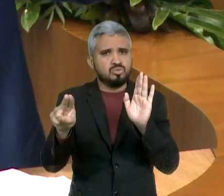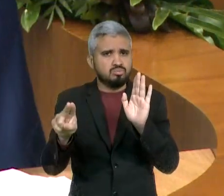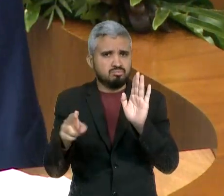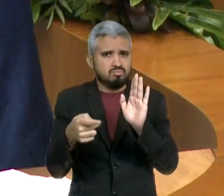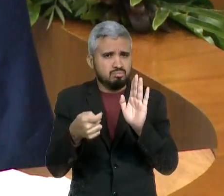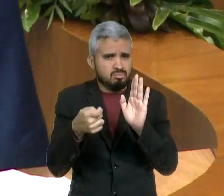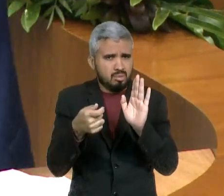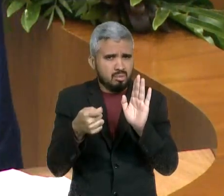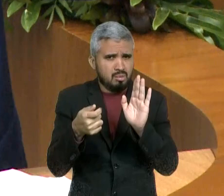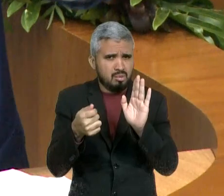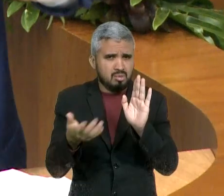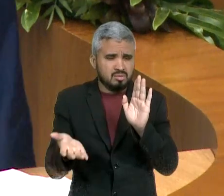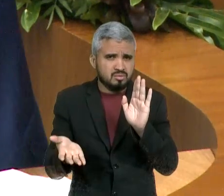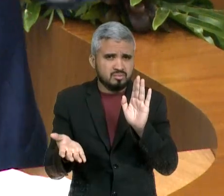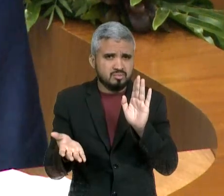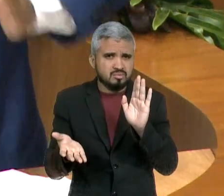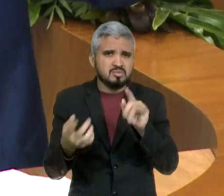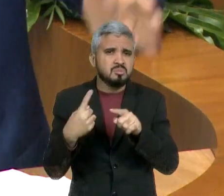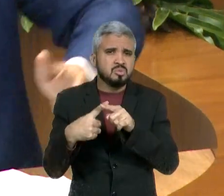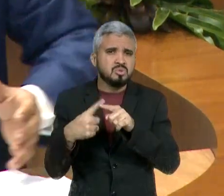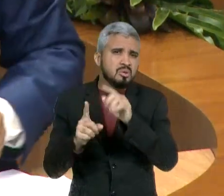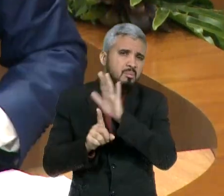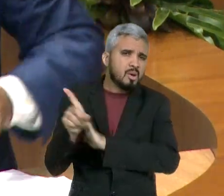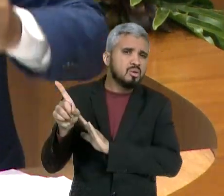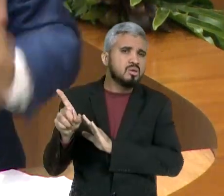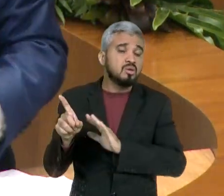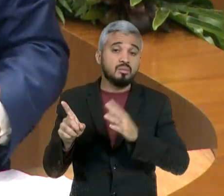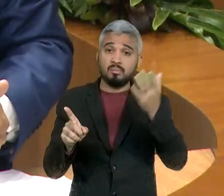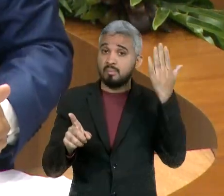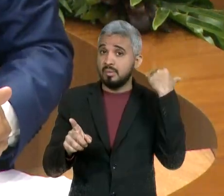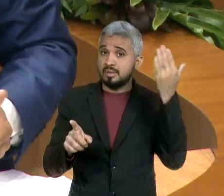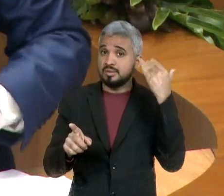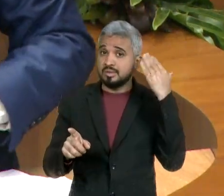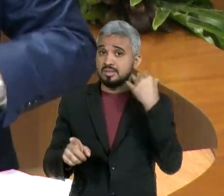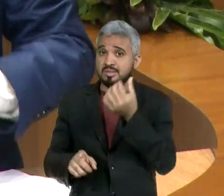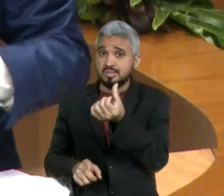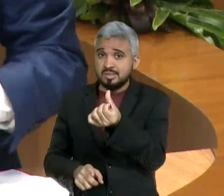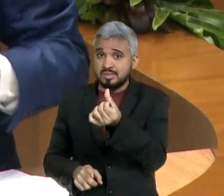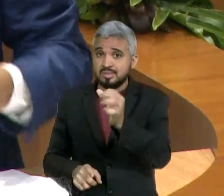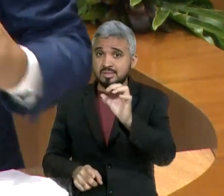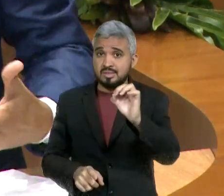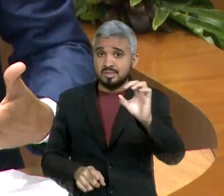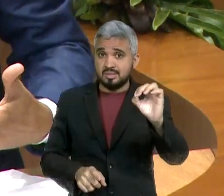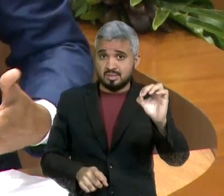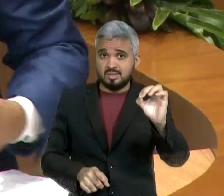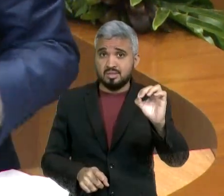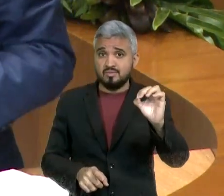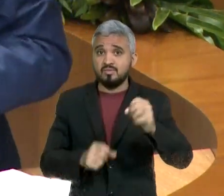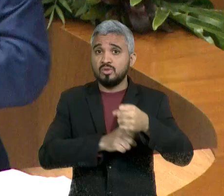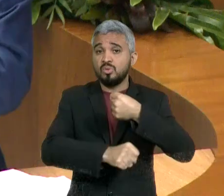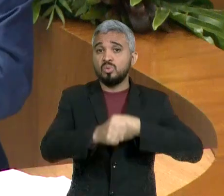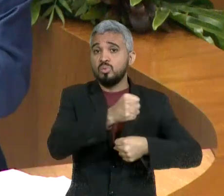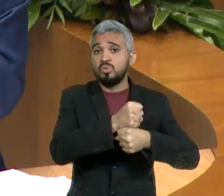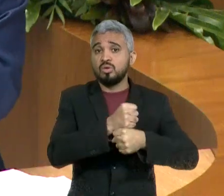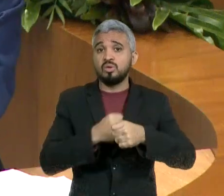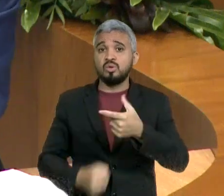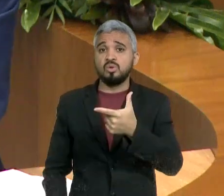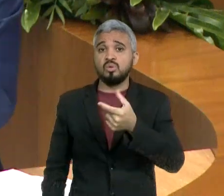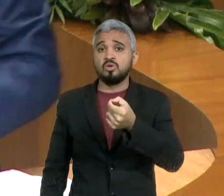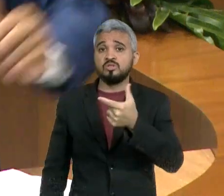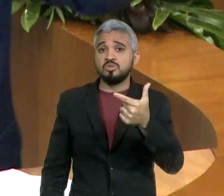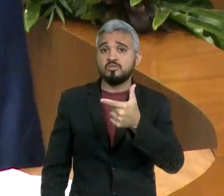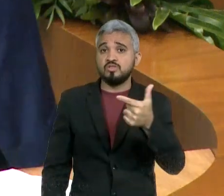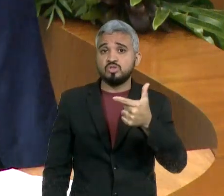questionamento? Porque anteriormente eram 600 promoções. Só em 2022 foram 1.200 promoções. E agora tivemos um